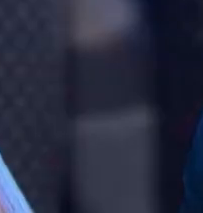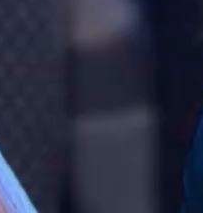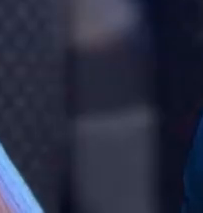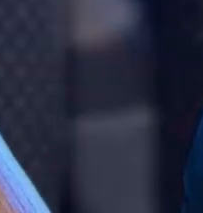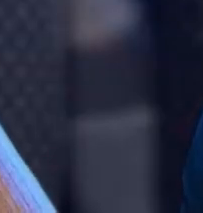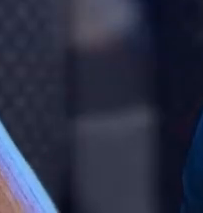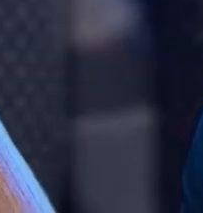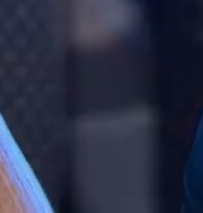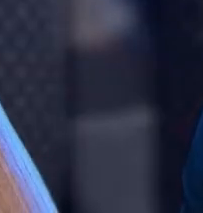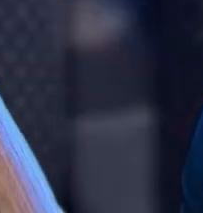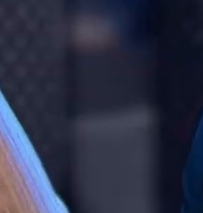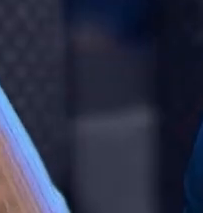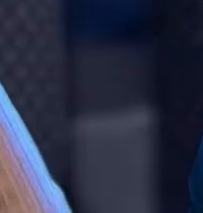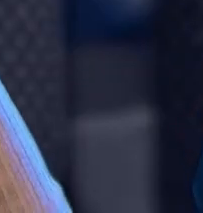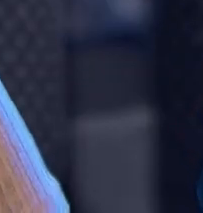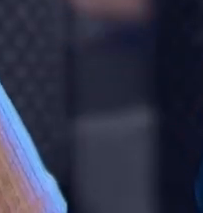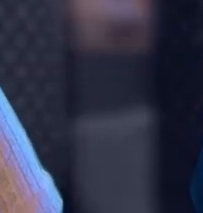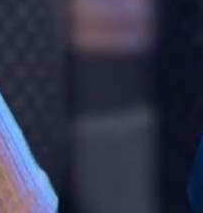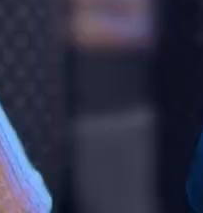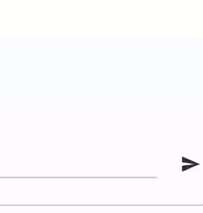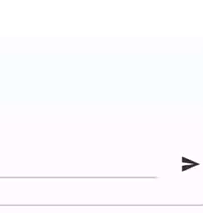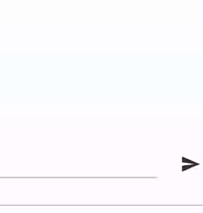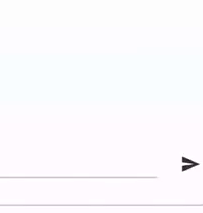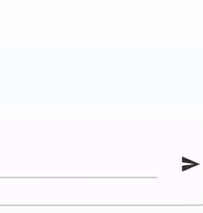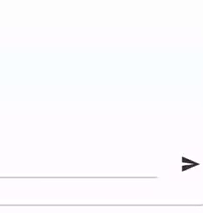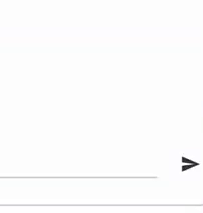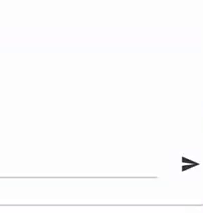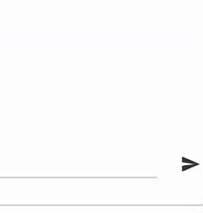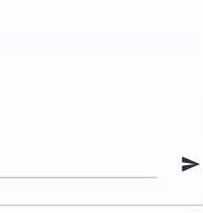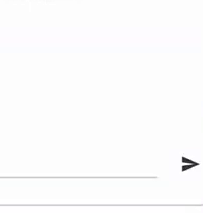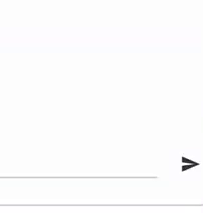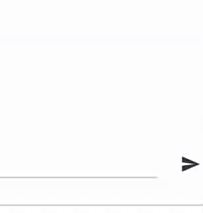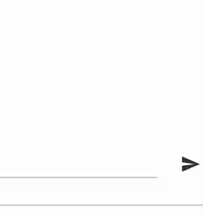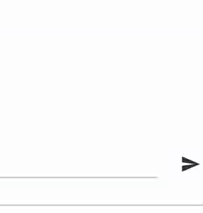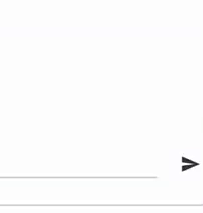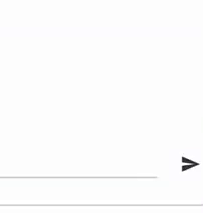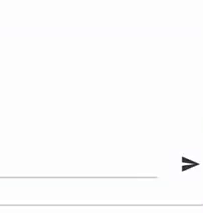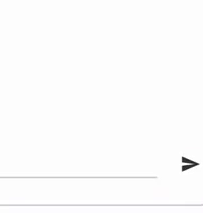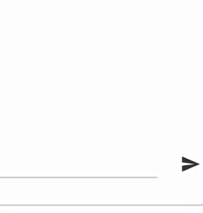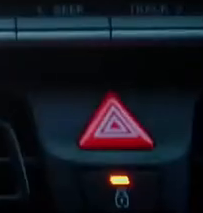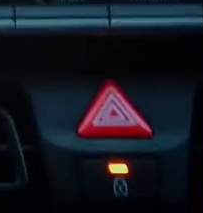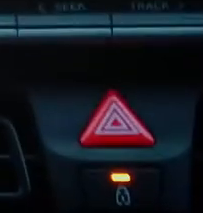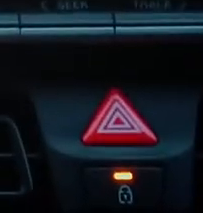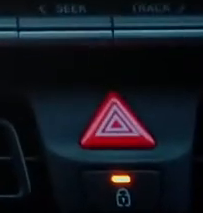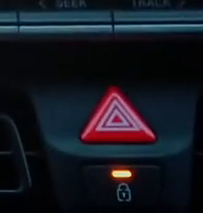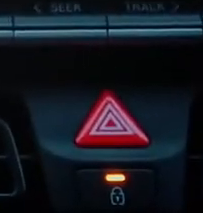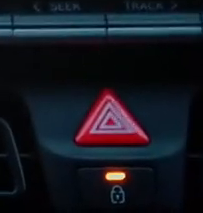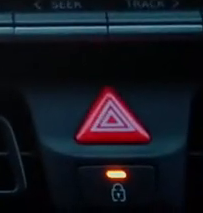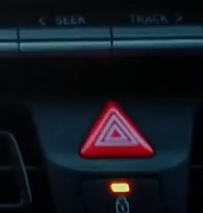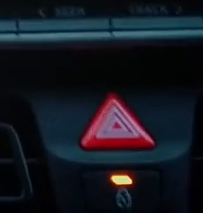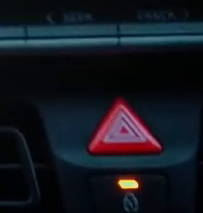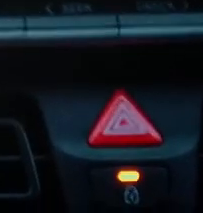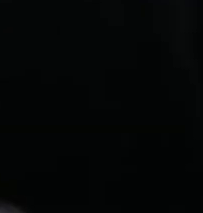elas expandindo as diferentes formas de contar e ouvir